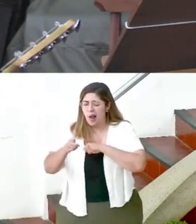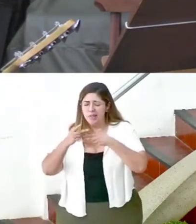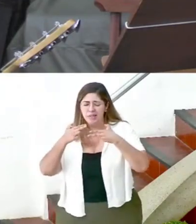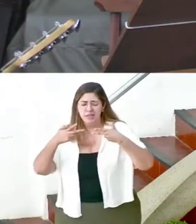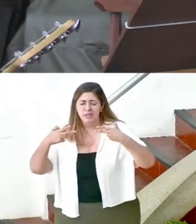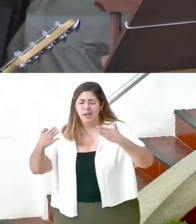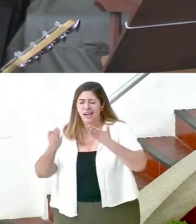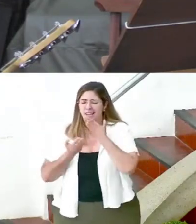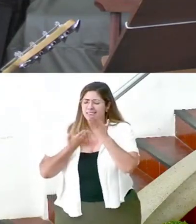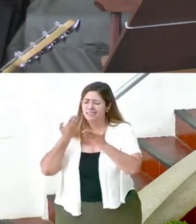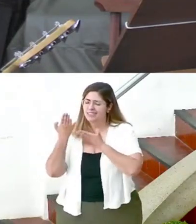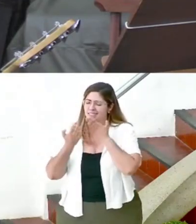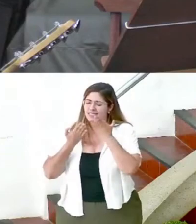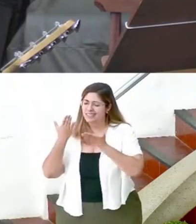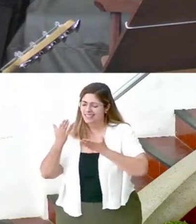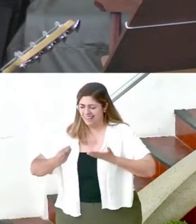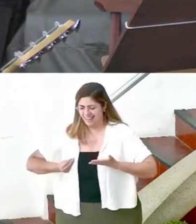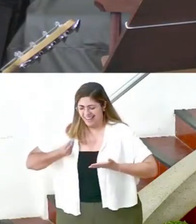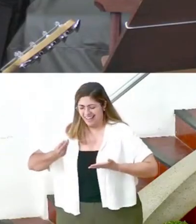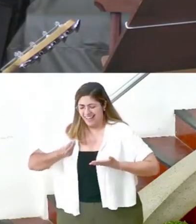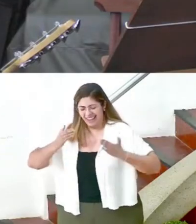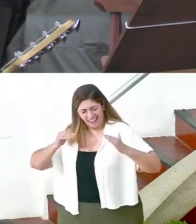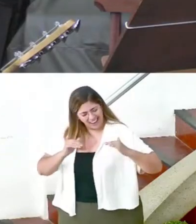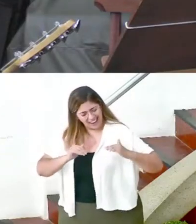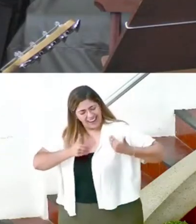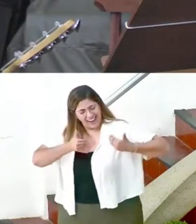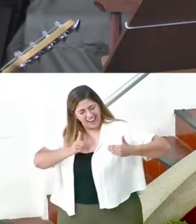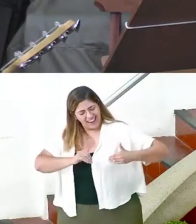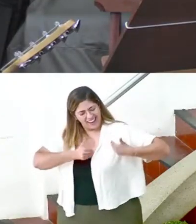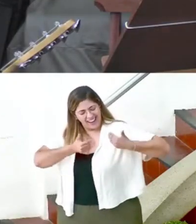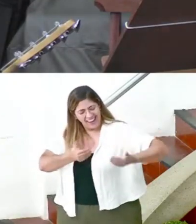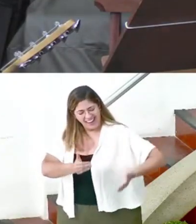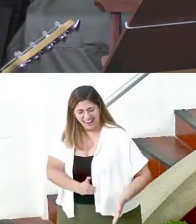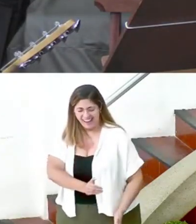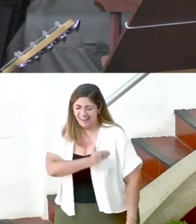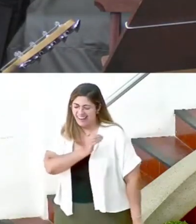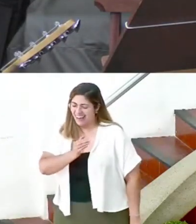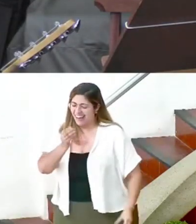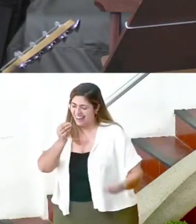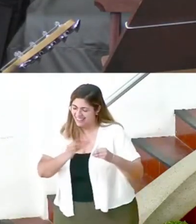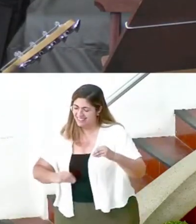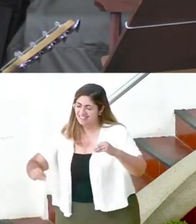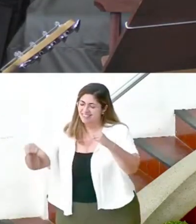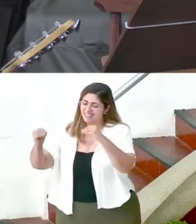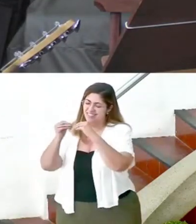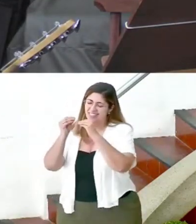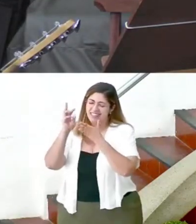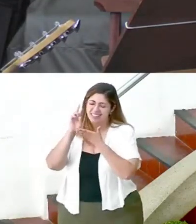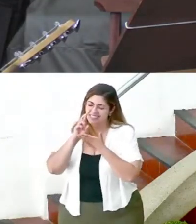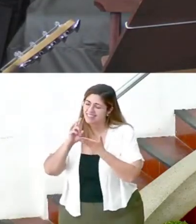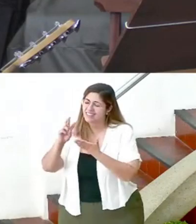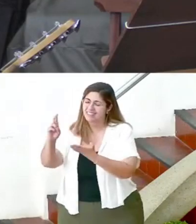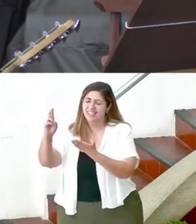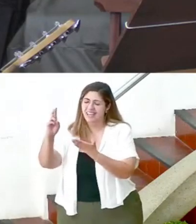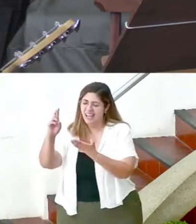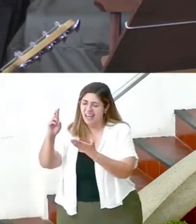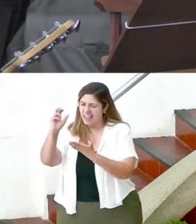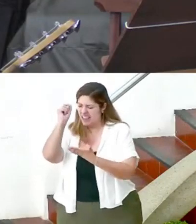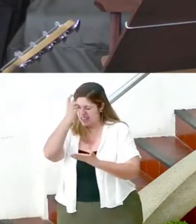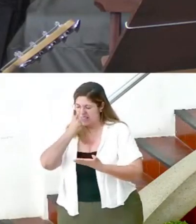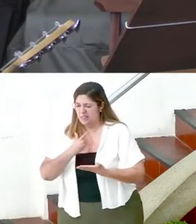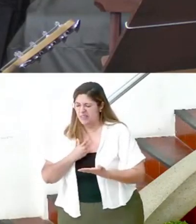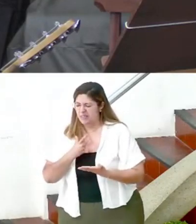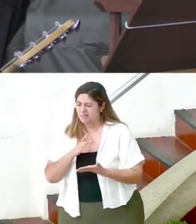ser aqueles que vivem alegres e felizes, dizendo, não por nosso valor mesmo, mas pelo valor daquele que está em nós.